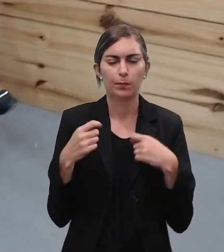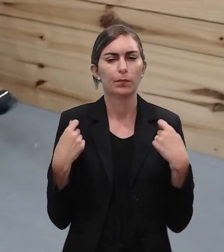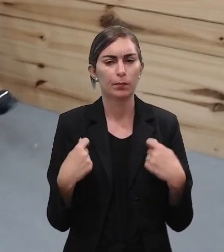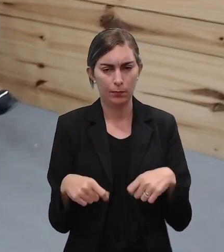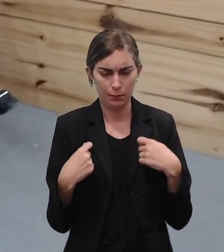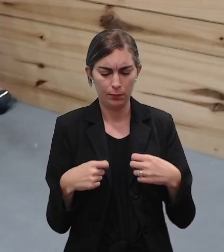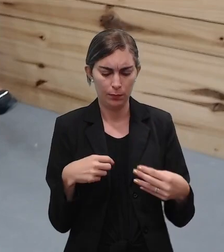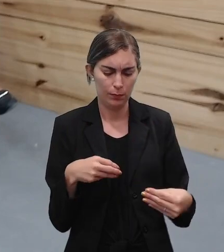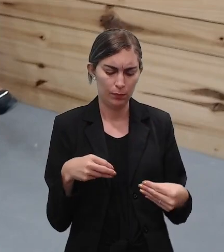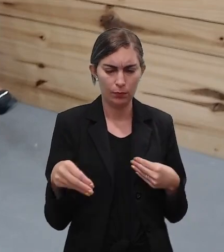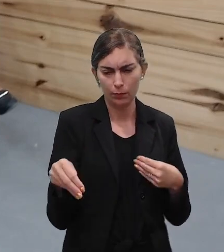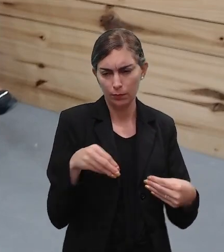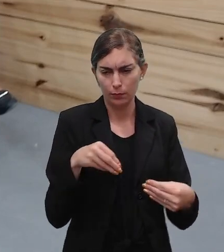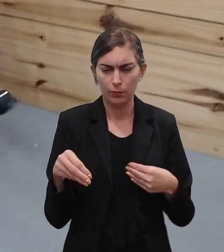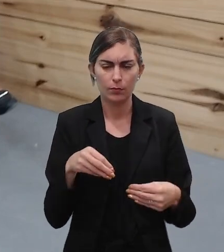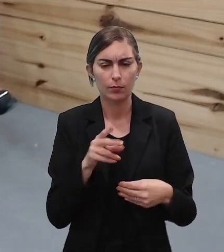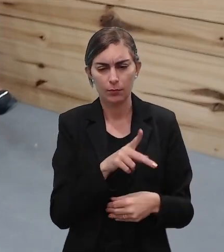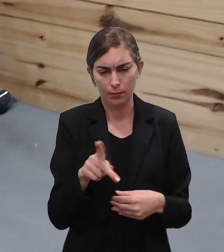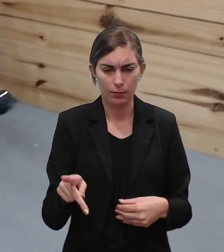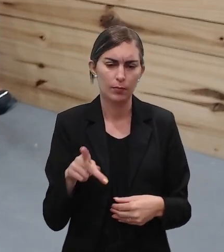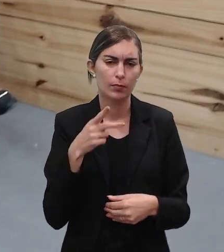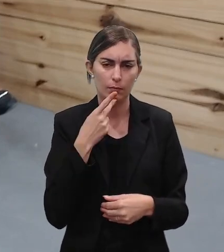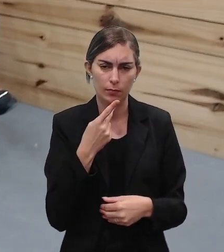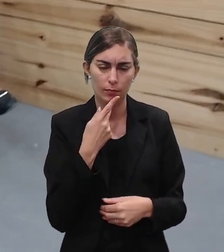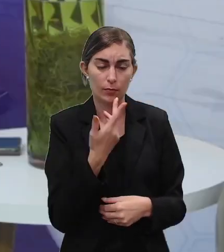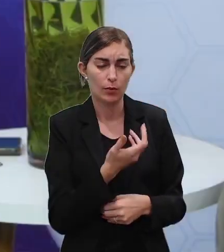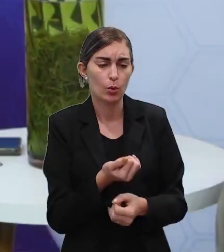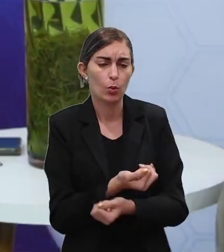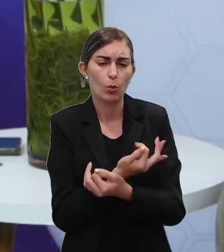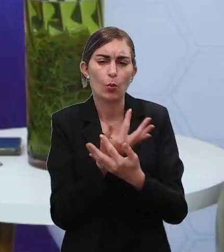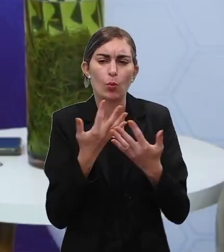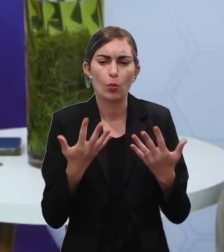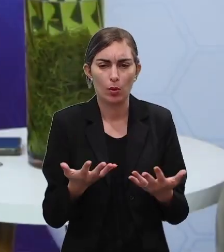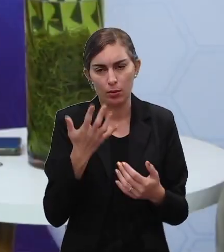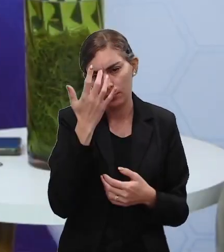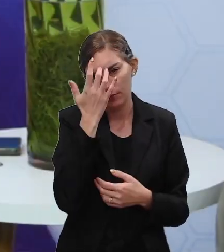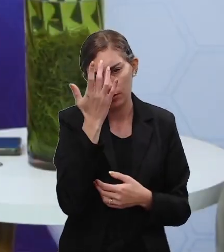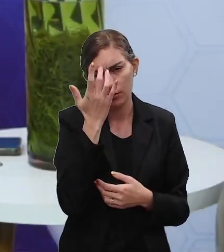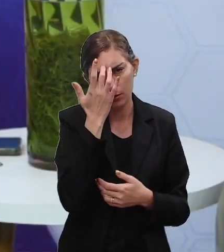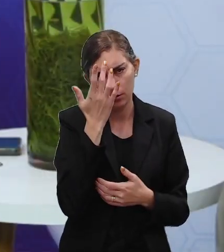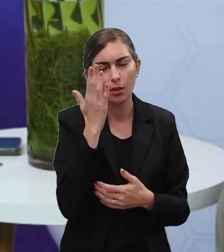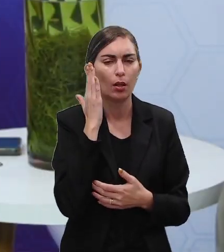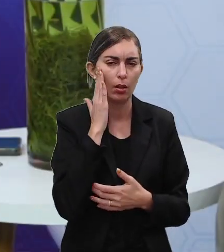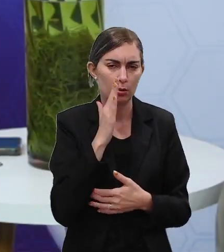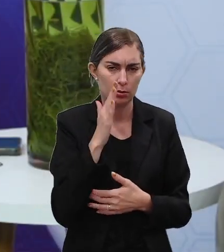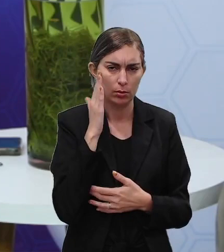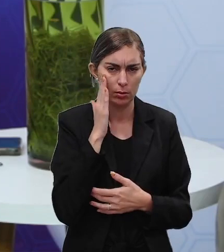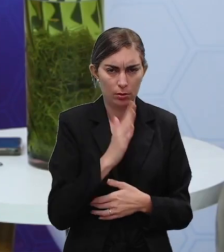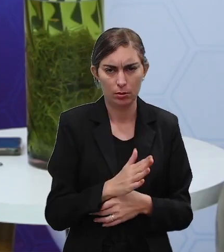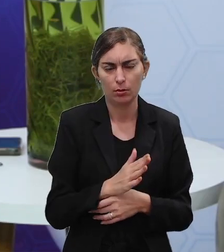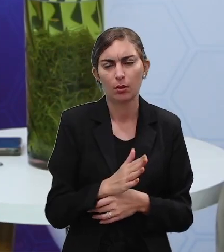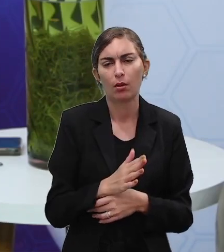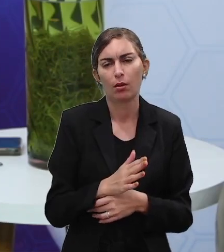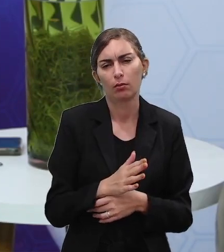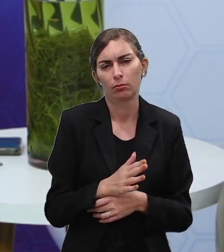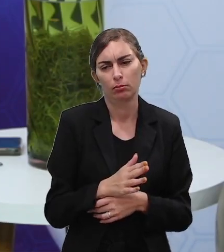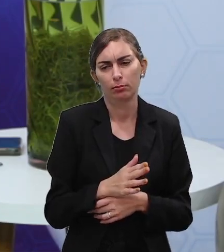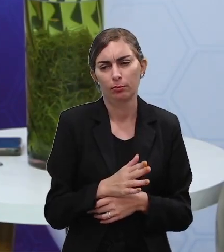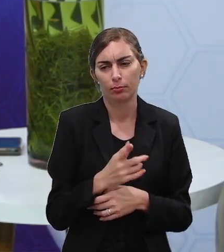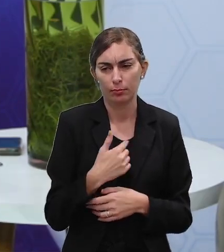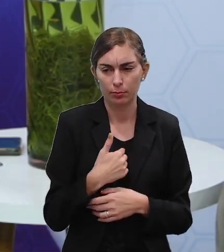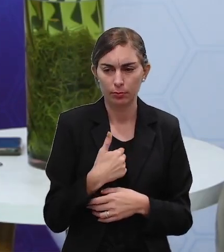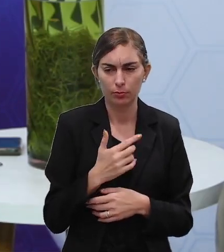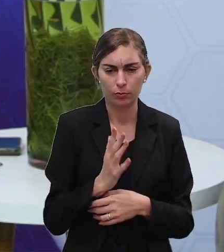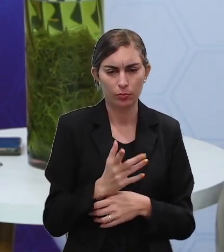da flexibilidade que a professora Flávia falou. Porque quando eu tenho a facilidade de entender que eu